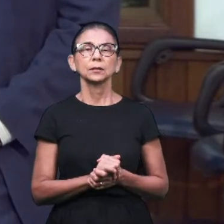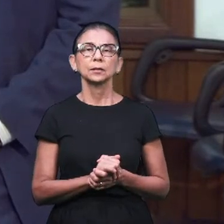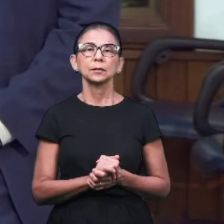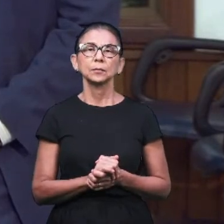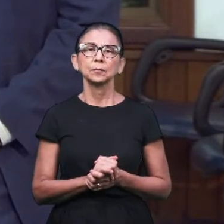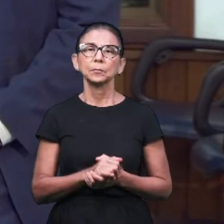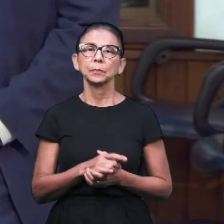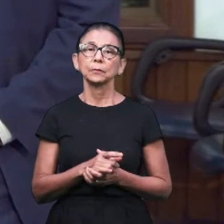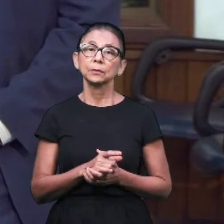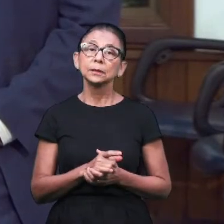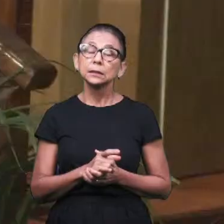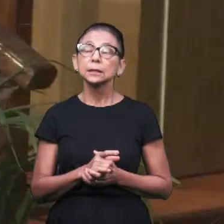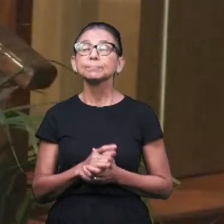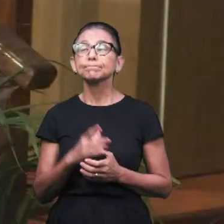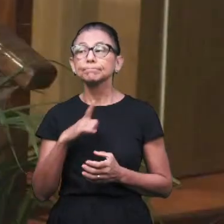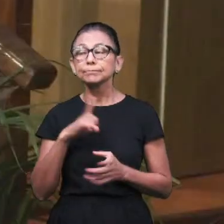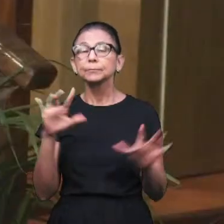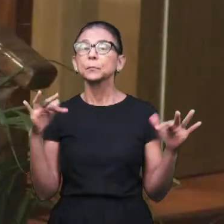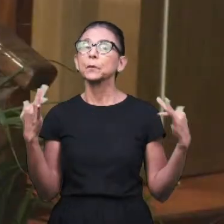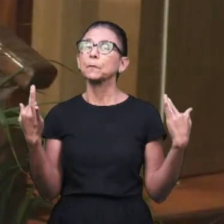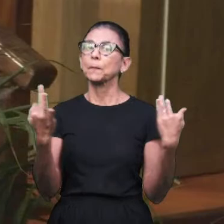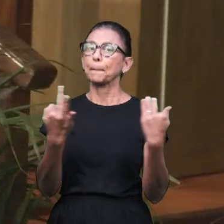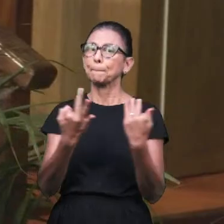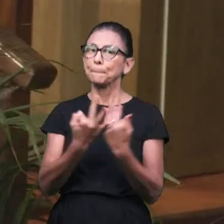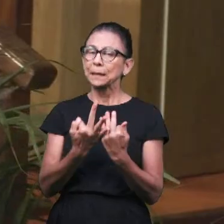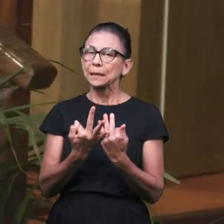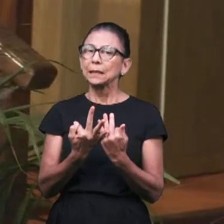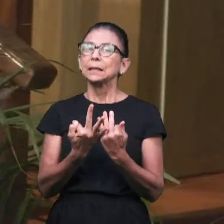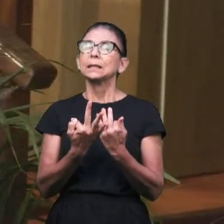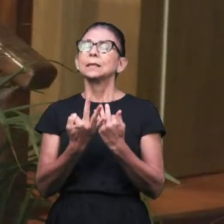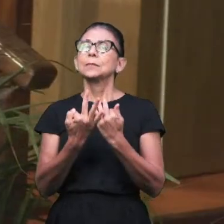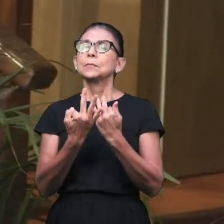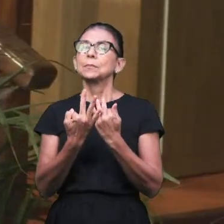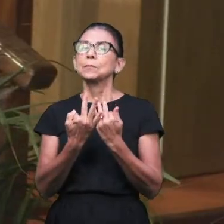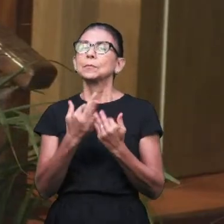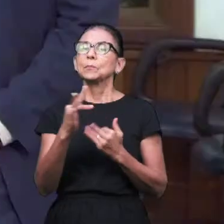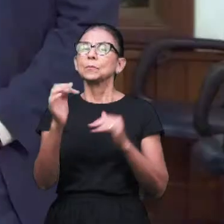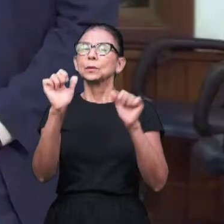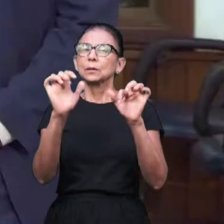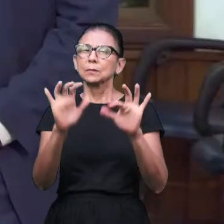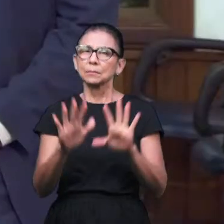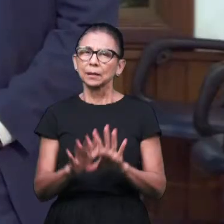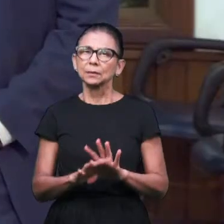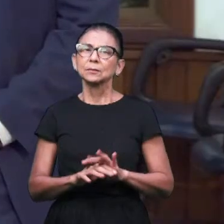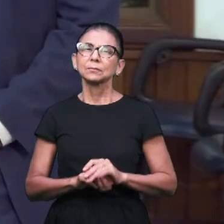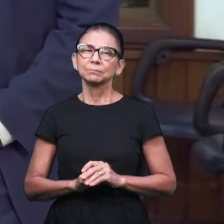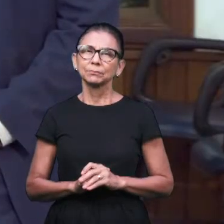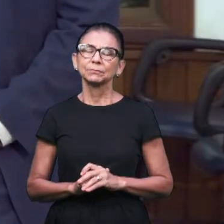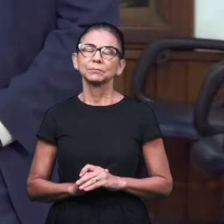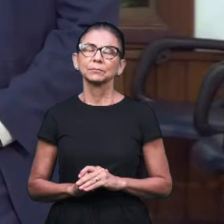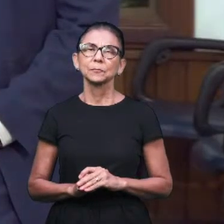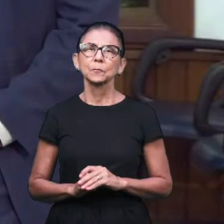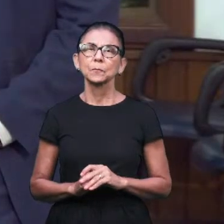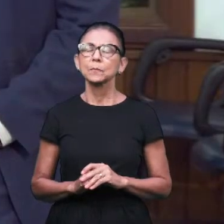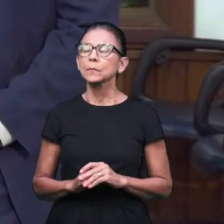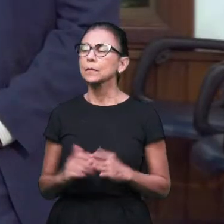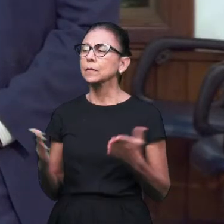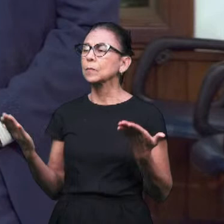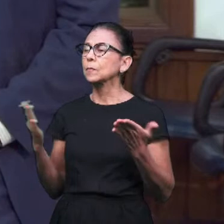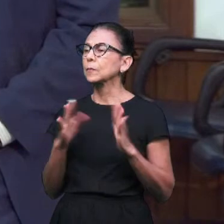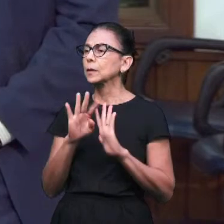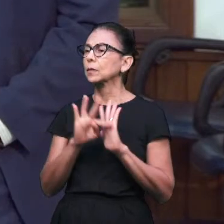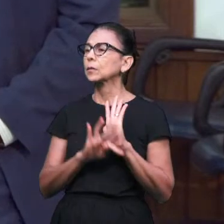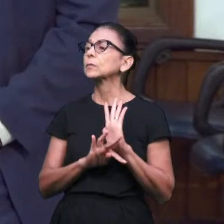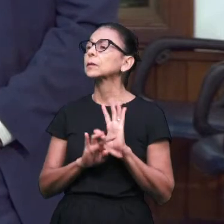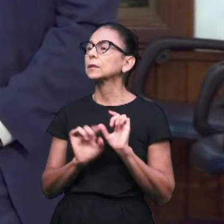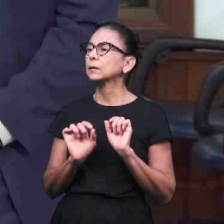colhe muitas bênçãos para o lar. Exatamente. Então, o texto de hoje, vocês podem dar uma